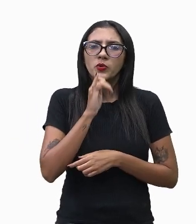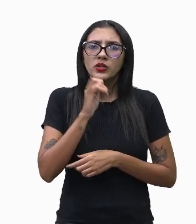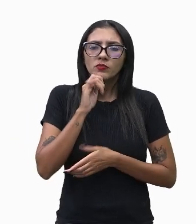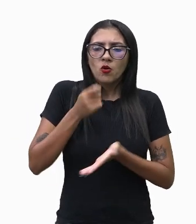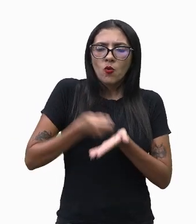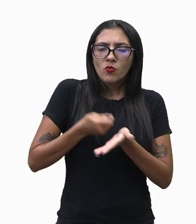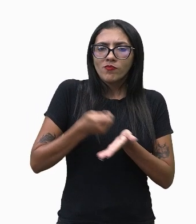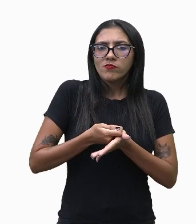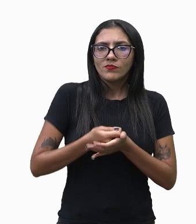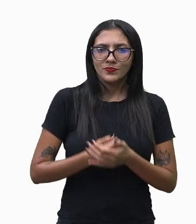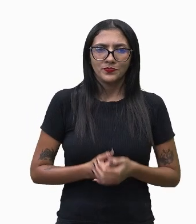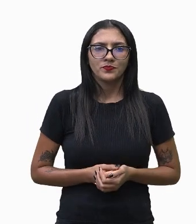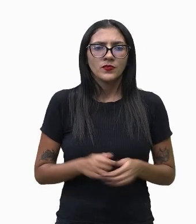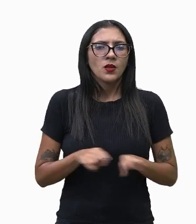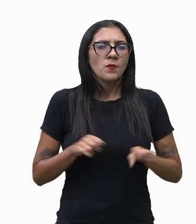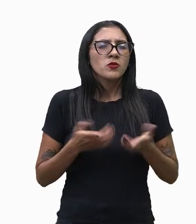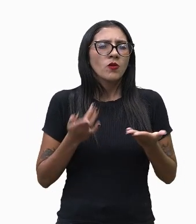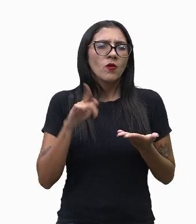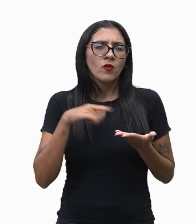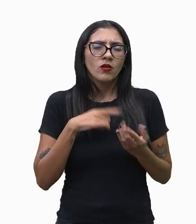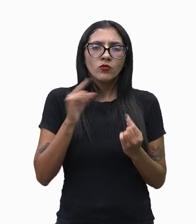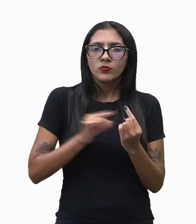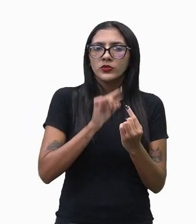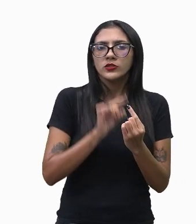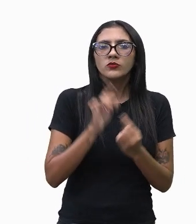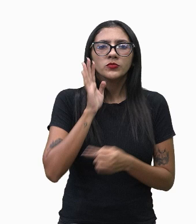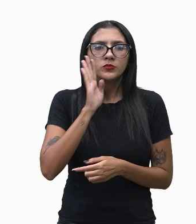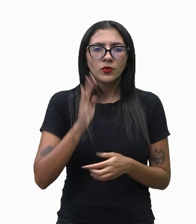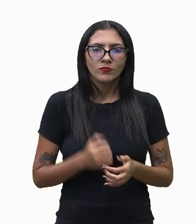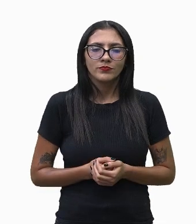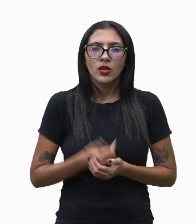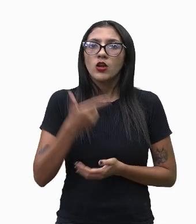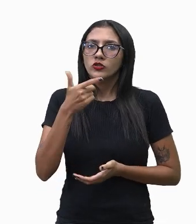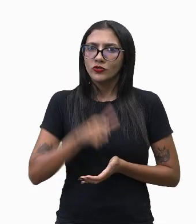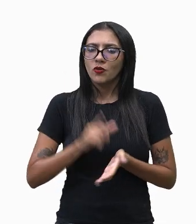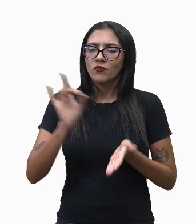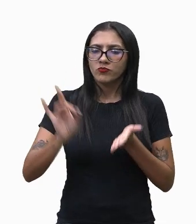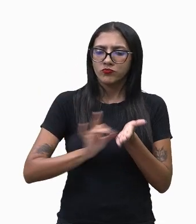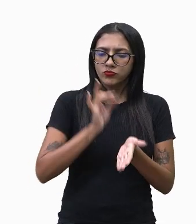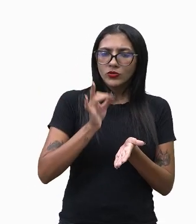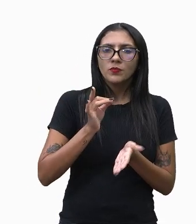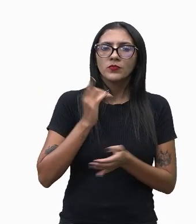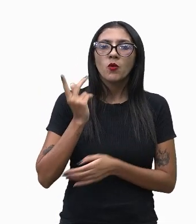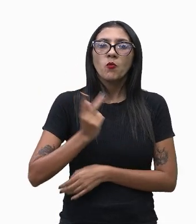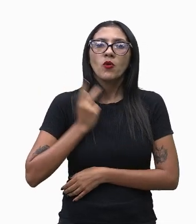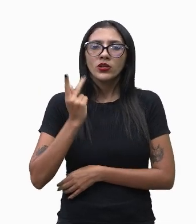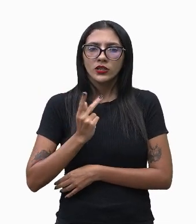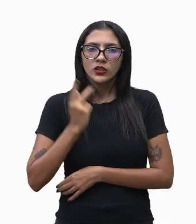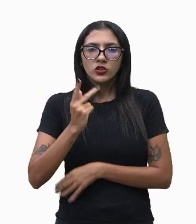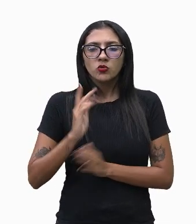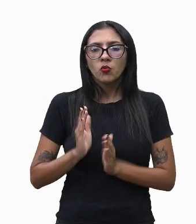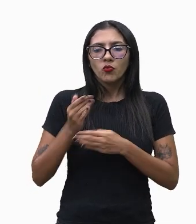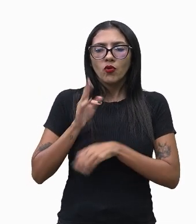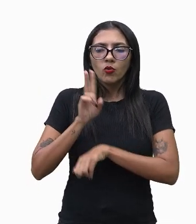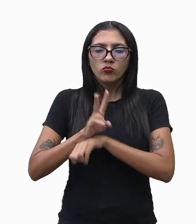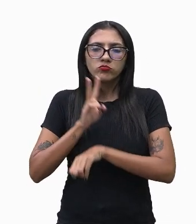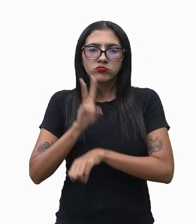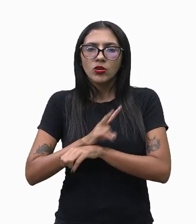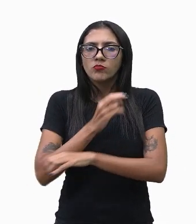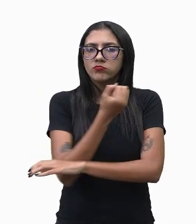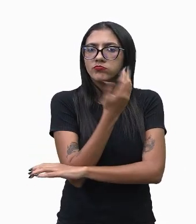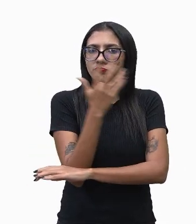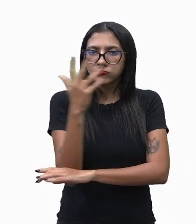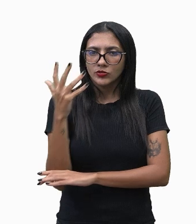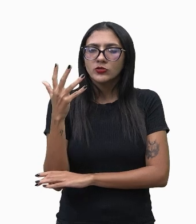Qual foi o objetivo da Rio+20? Renovação do compromisso político com o desenvolvimento sustentável, né?